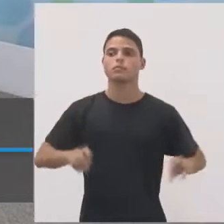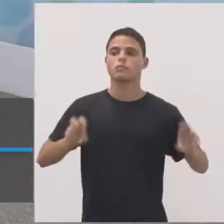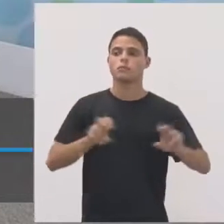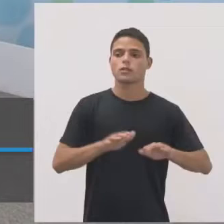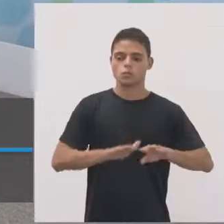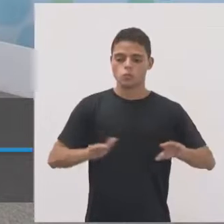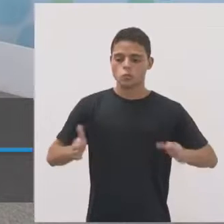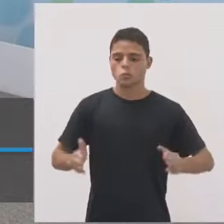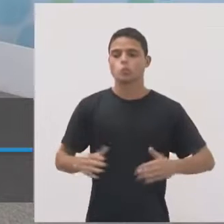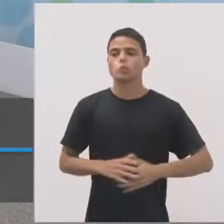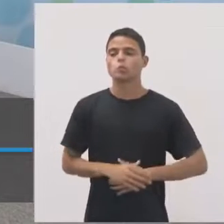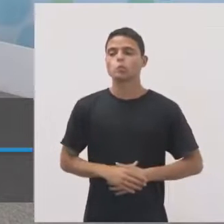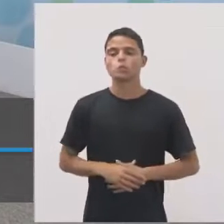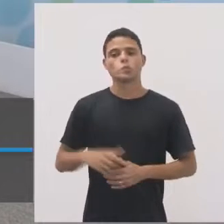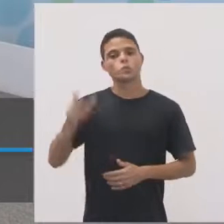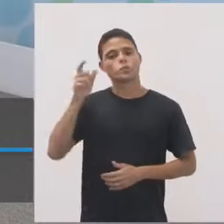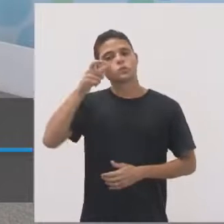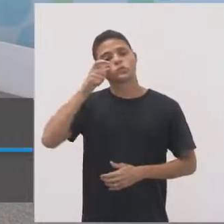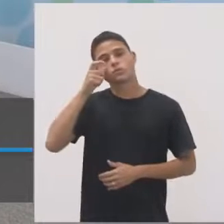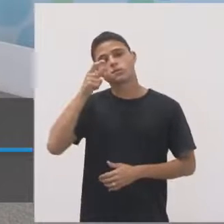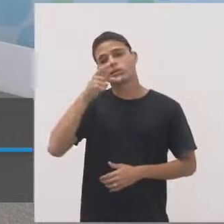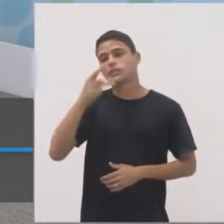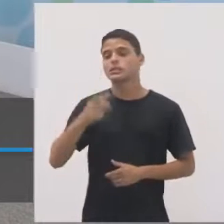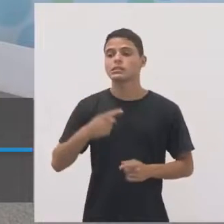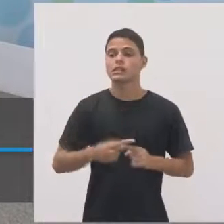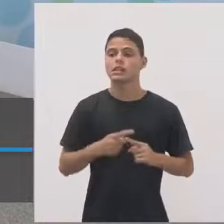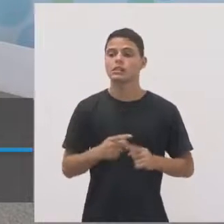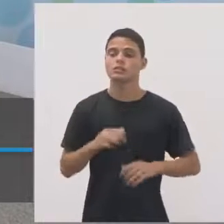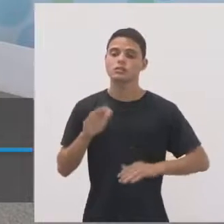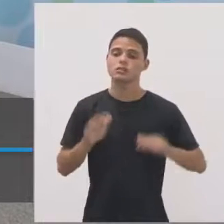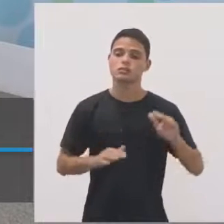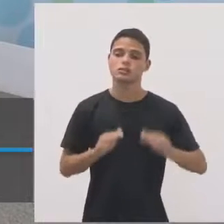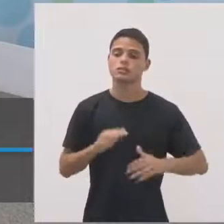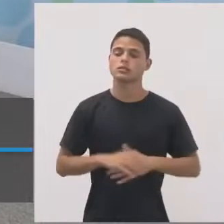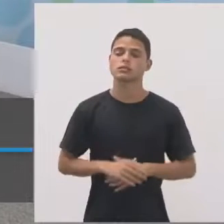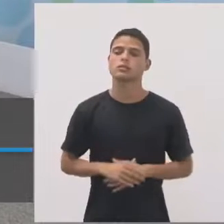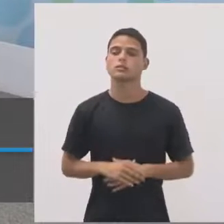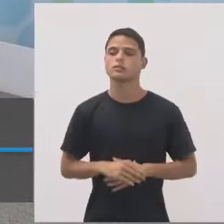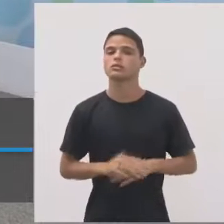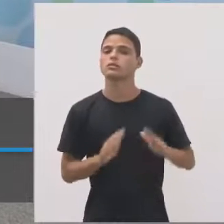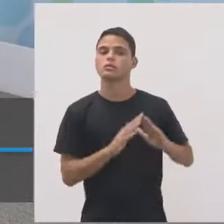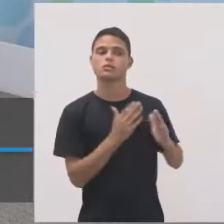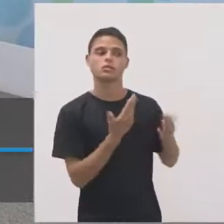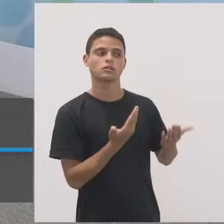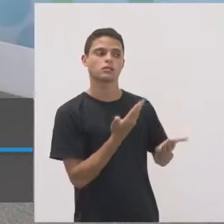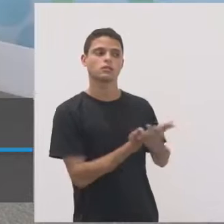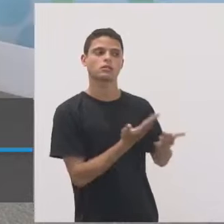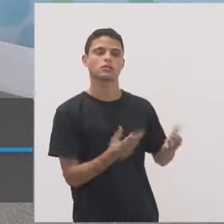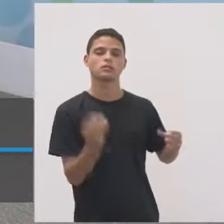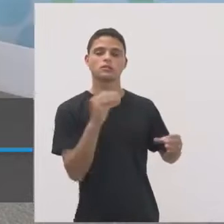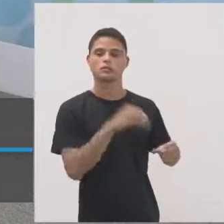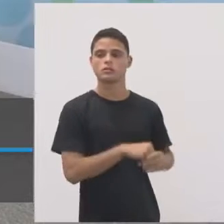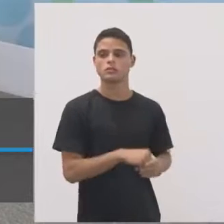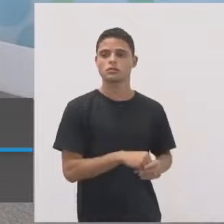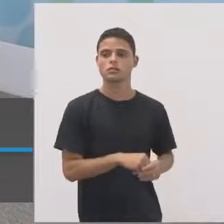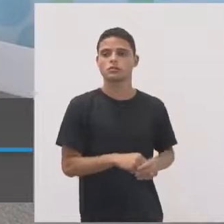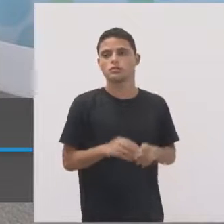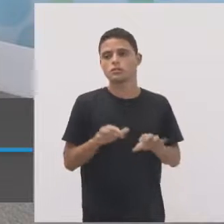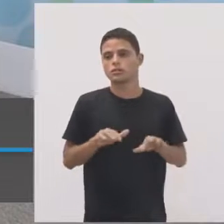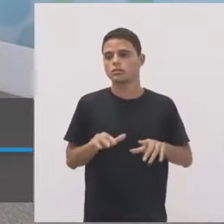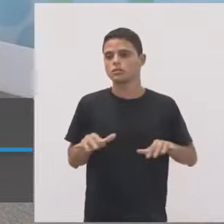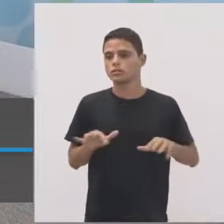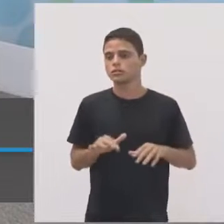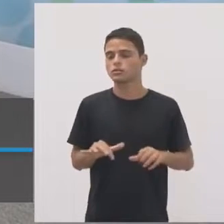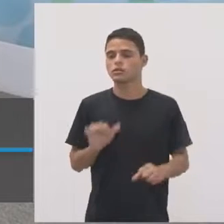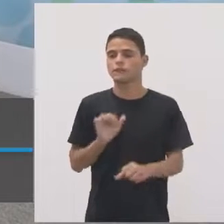bom? Então, é interessante falar isso porque, às vezes, eu estou na minha escola e esse notebook aqui parou de funcionar, Felipe, eu